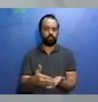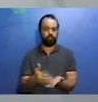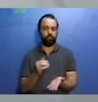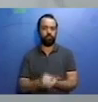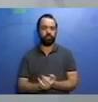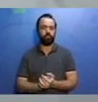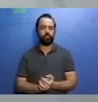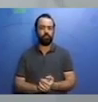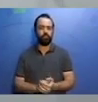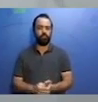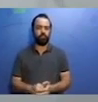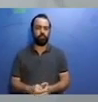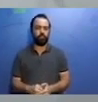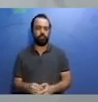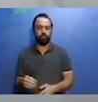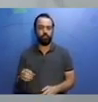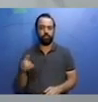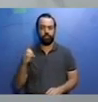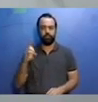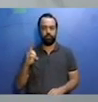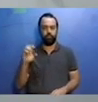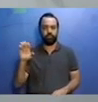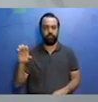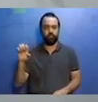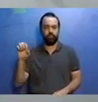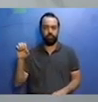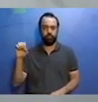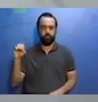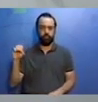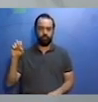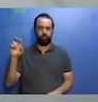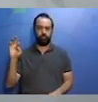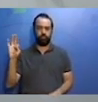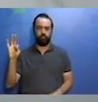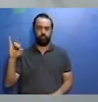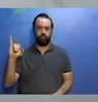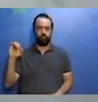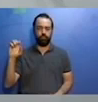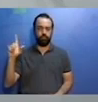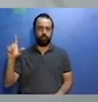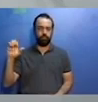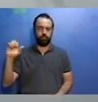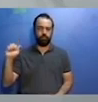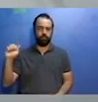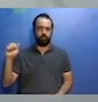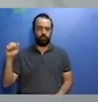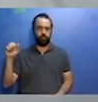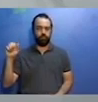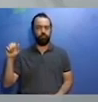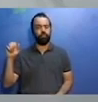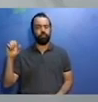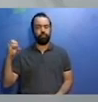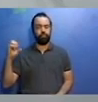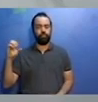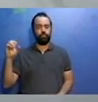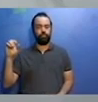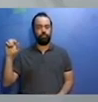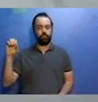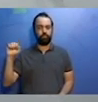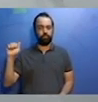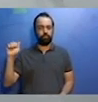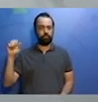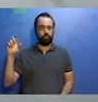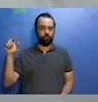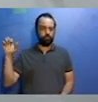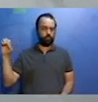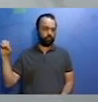falar sobre a destilação simples. A destilação é um processo físico de separação de misturas